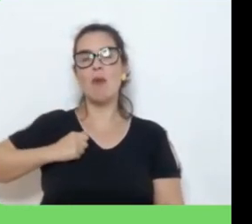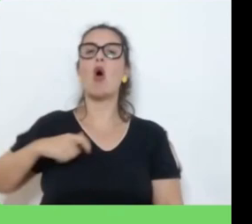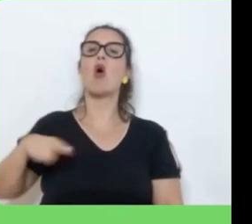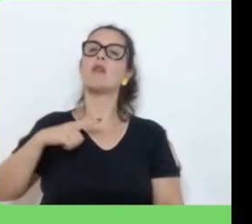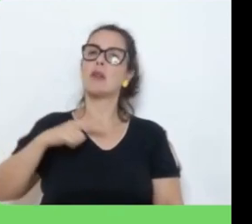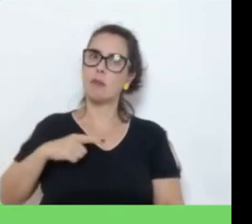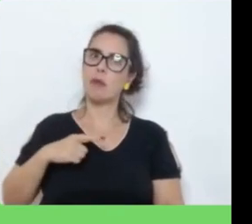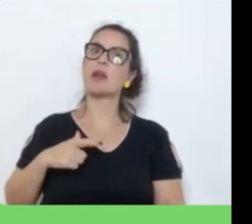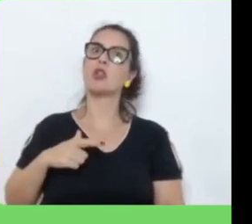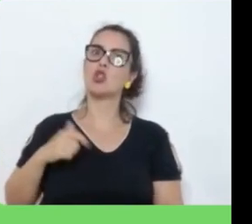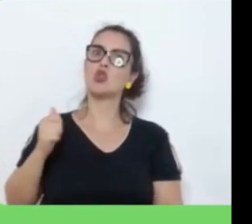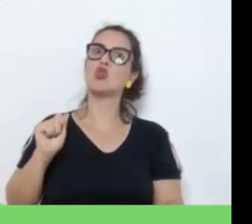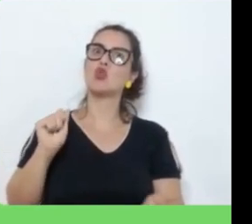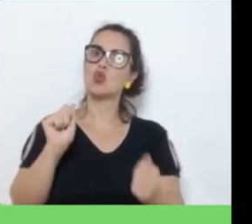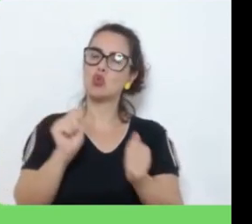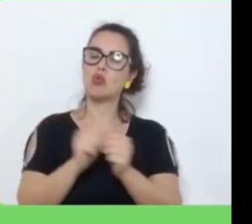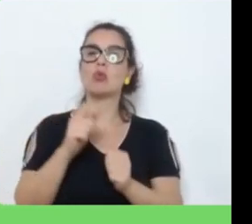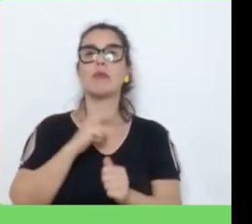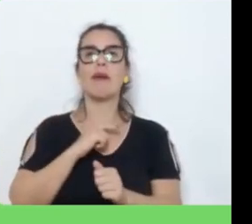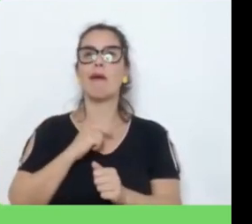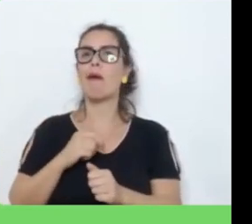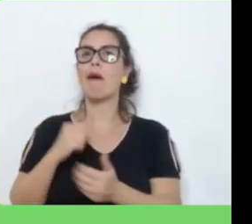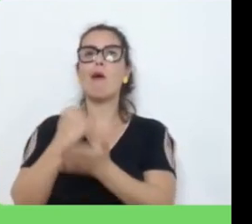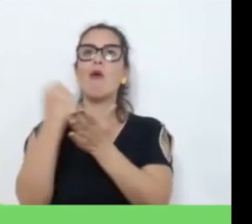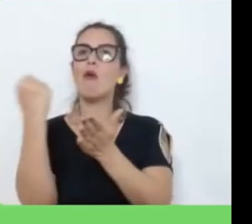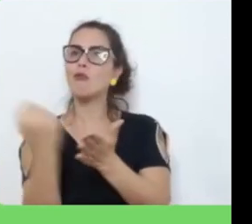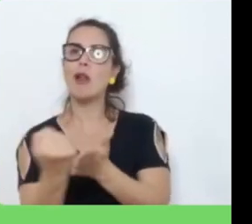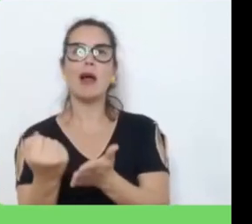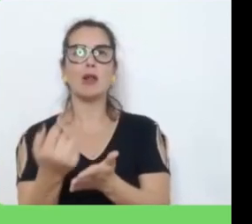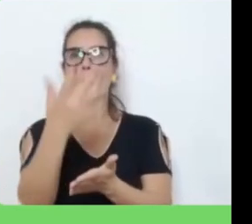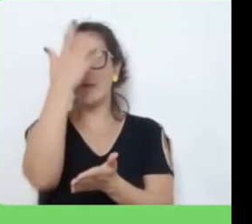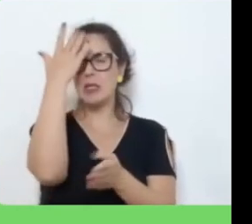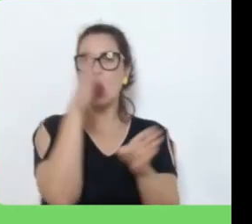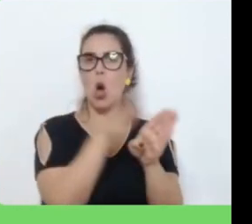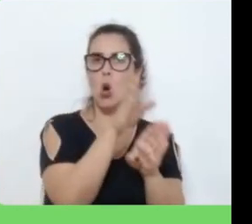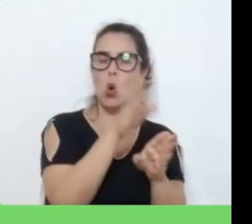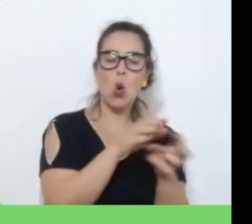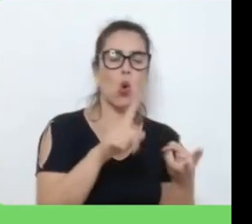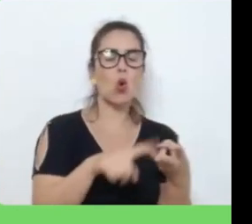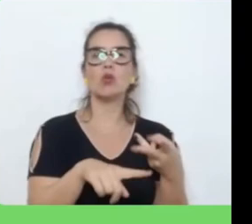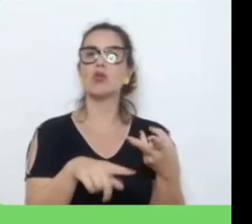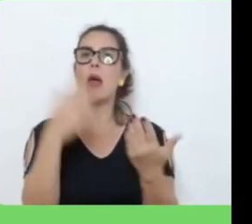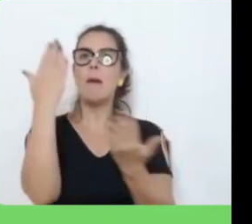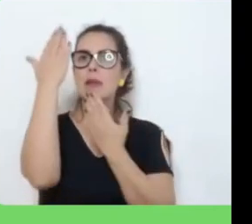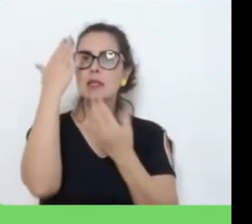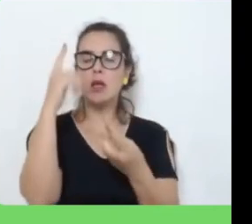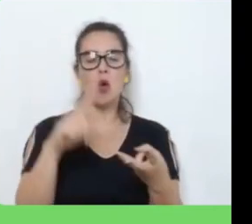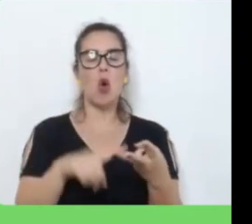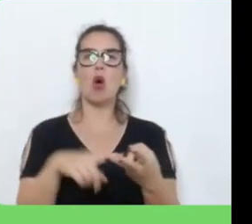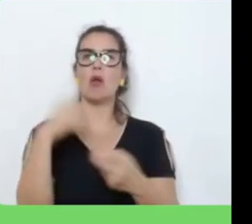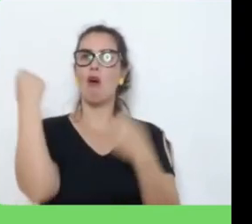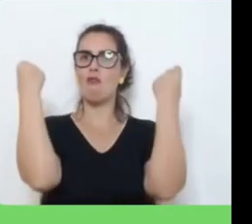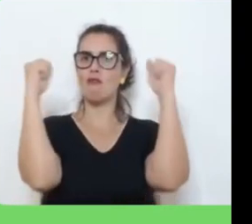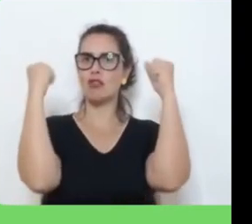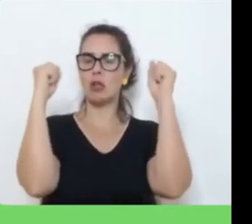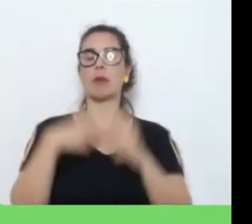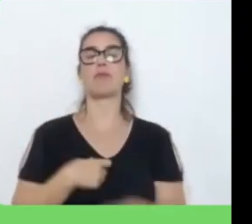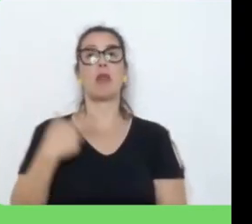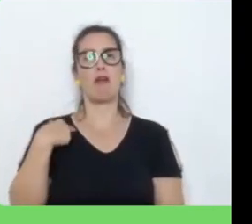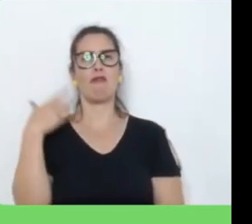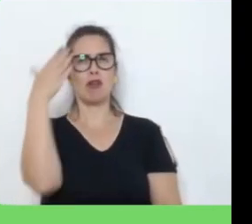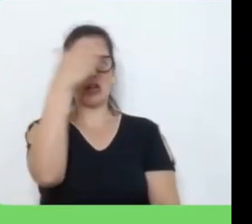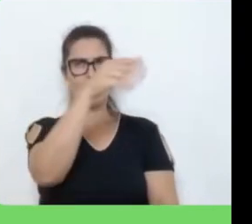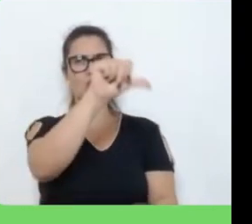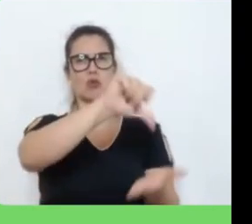esportes que contratam coachs psicólogos fisioterapeutas eu estive no no centro de treinamento da